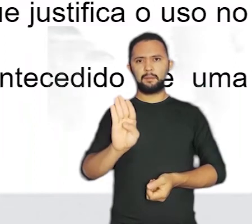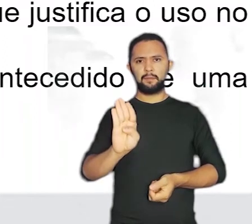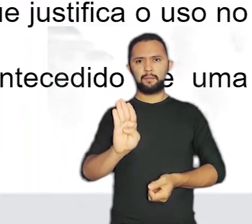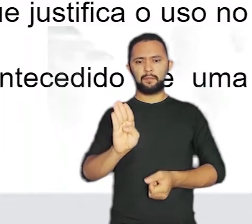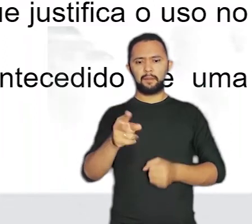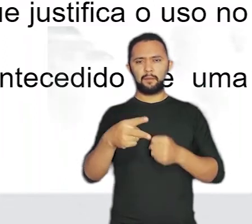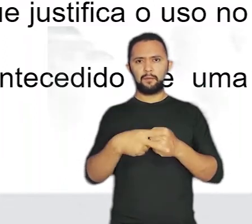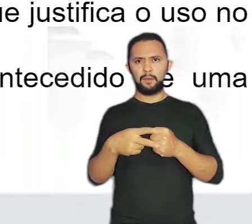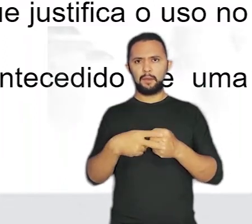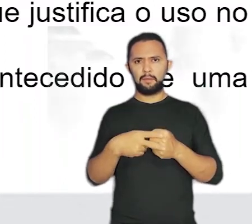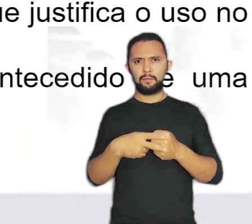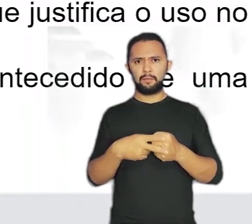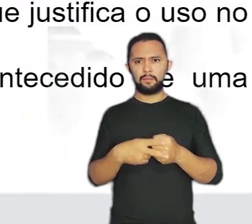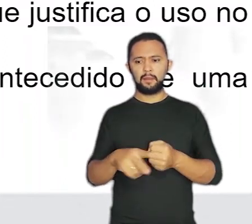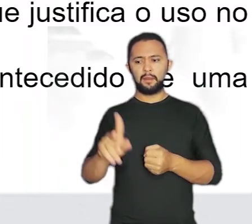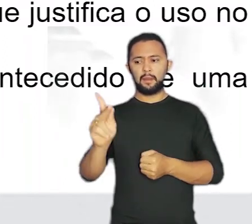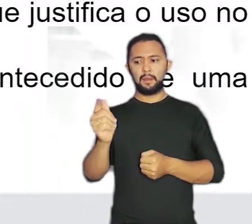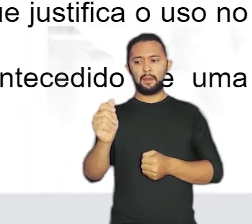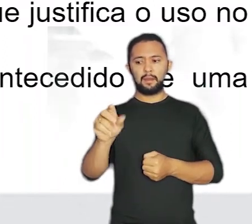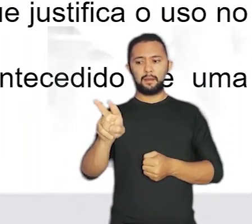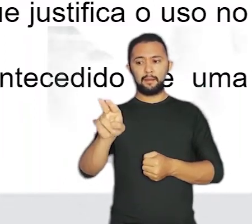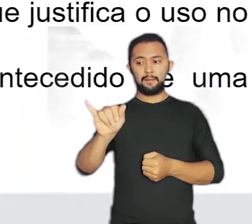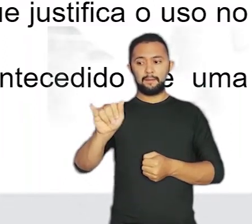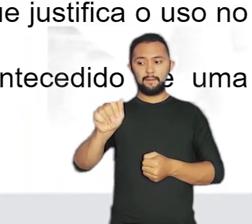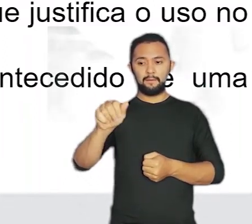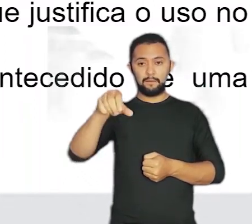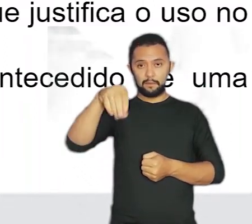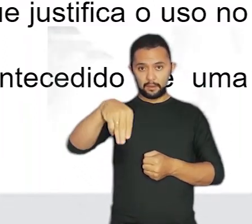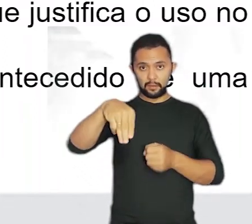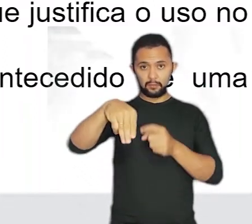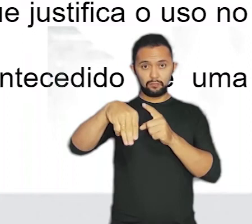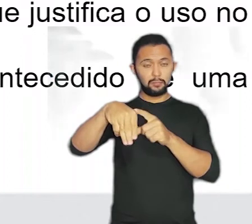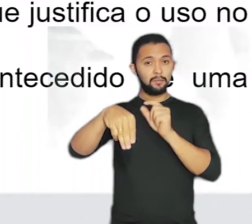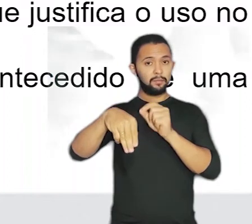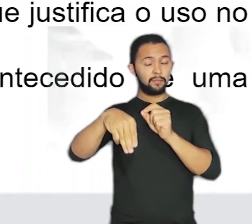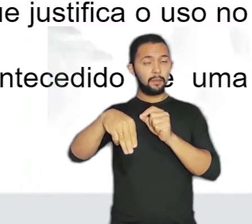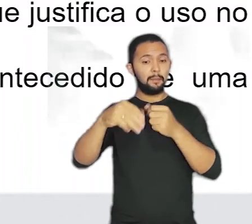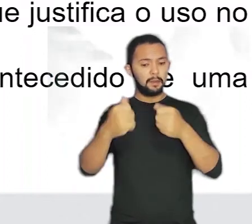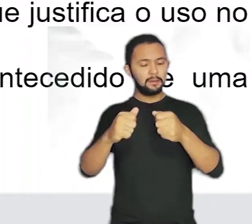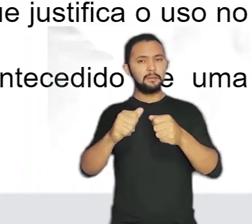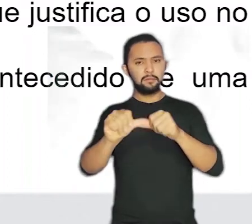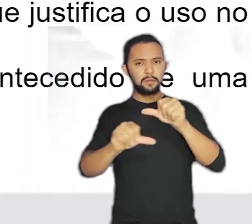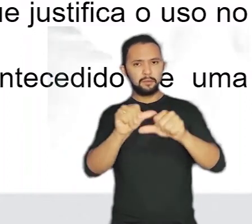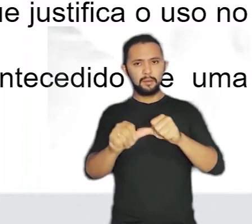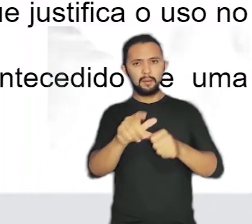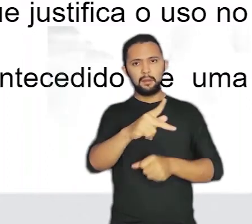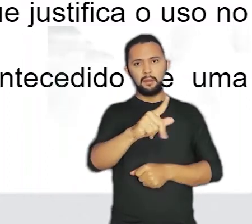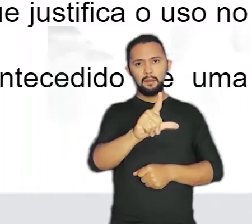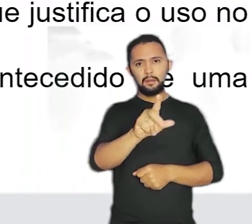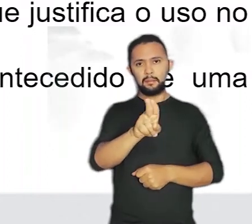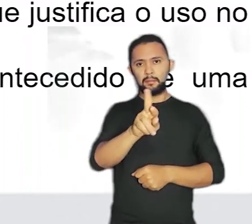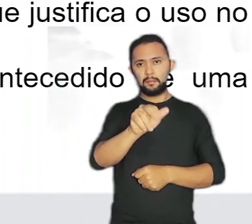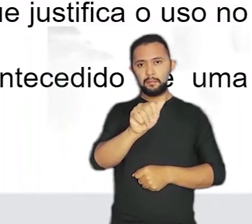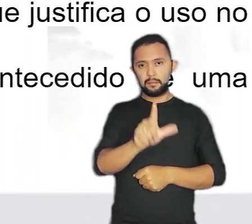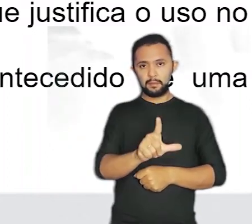havia deve ir para o plural, haviam, a fim de concordar com ricos, que é o sujeito da frase. Letra C. Conforme a